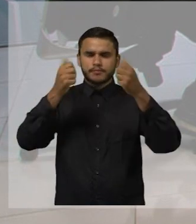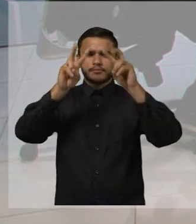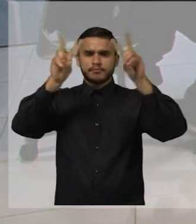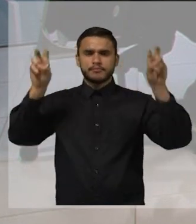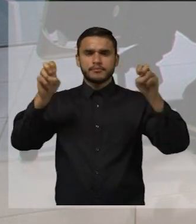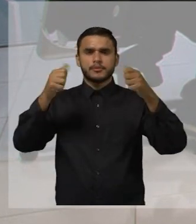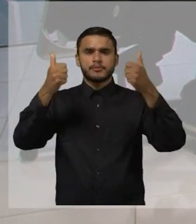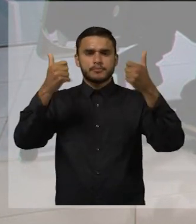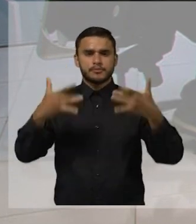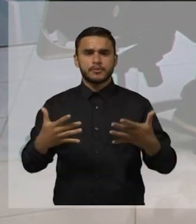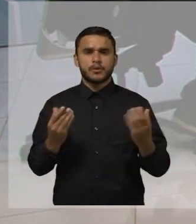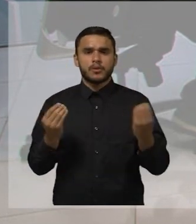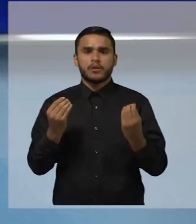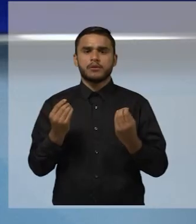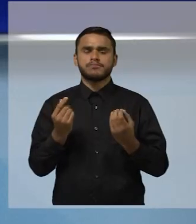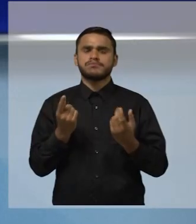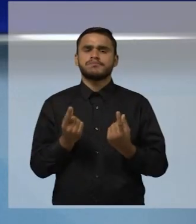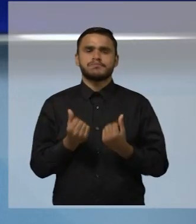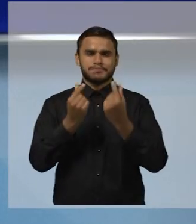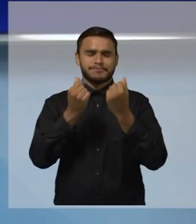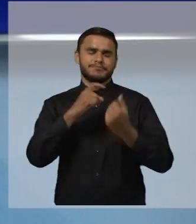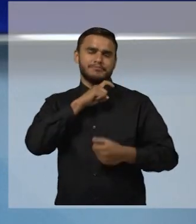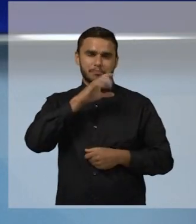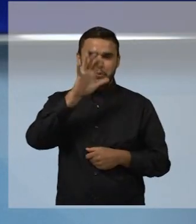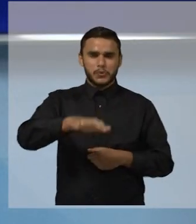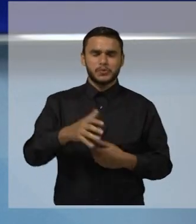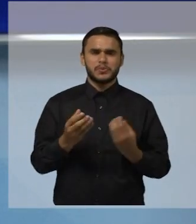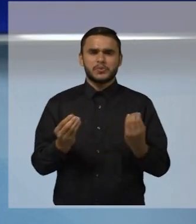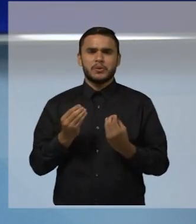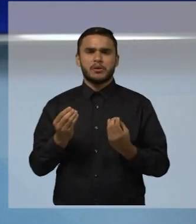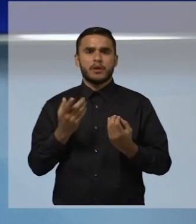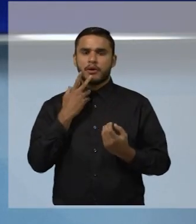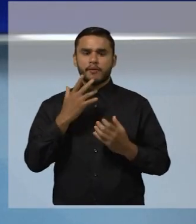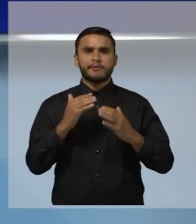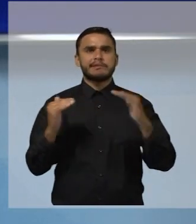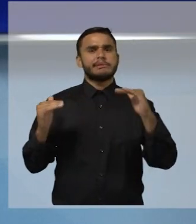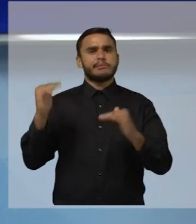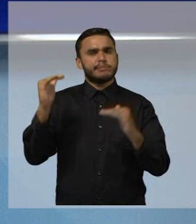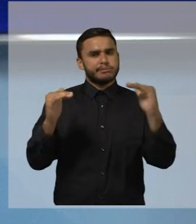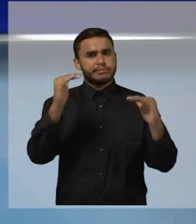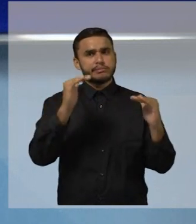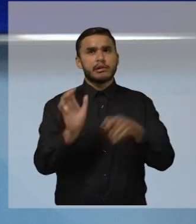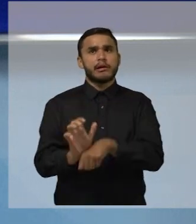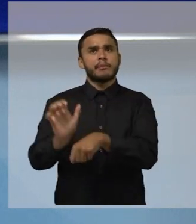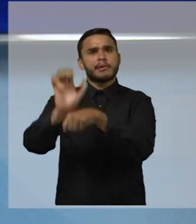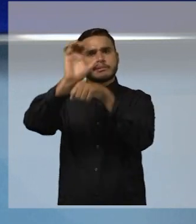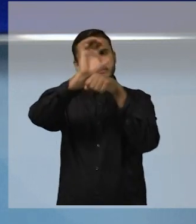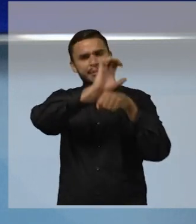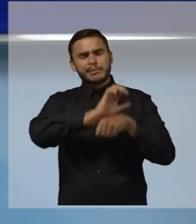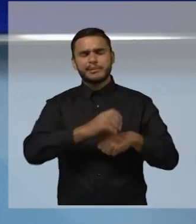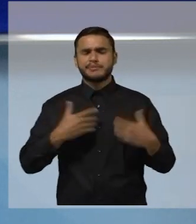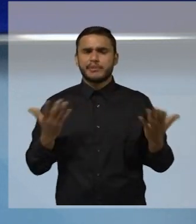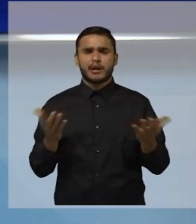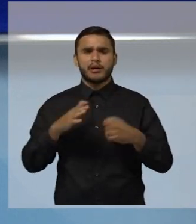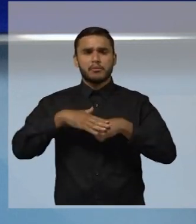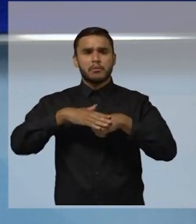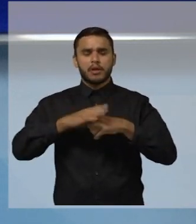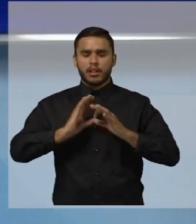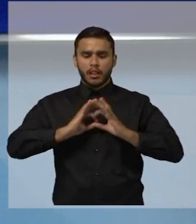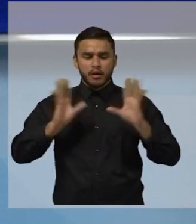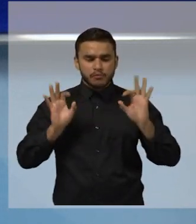no final do primeiro bloco, a questão da concentração da renda, porque eu tinha abordado a falta